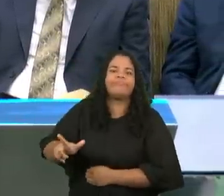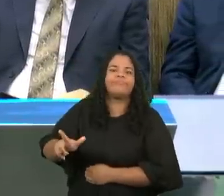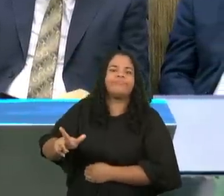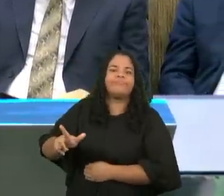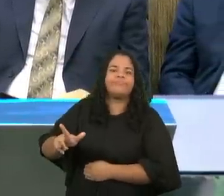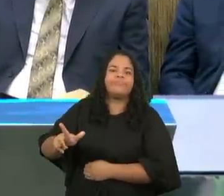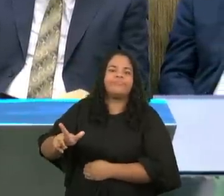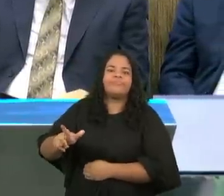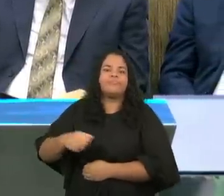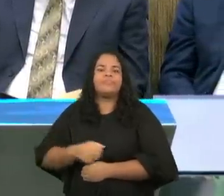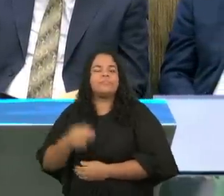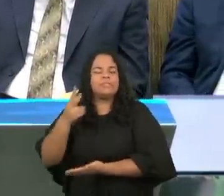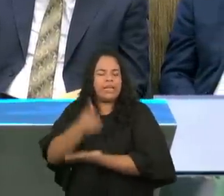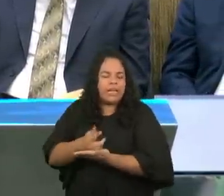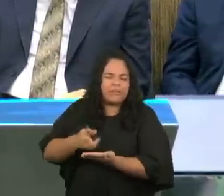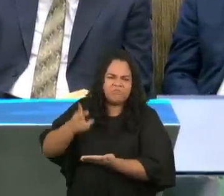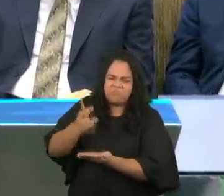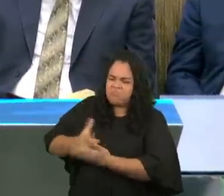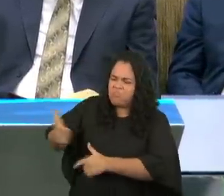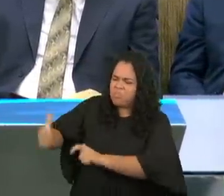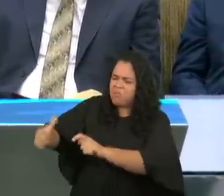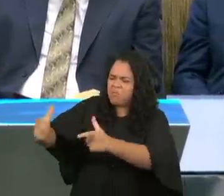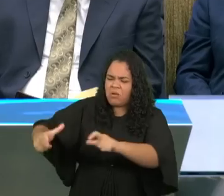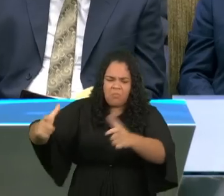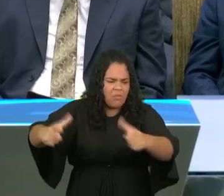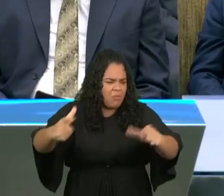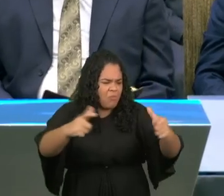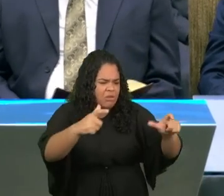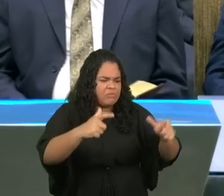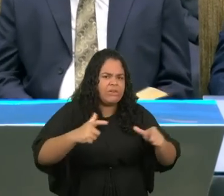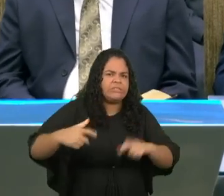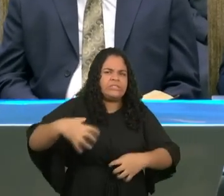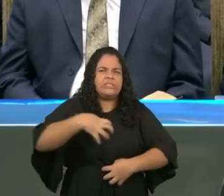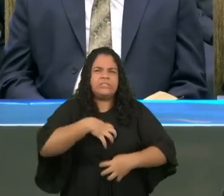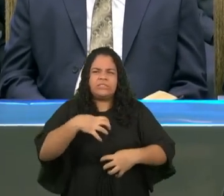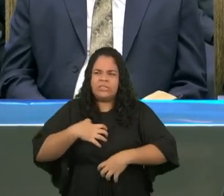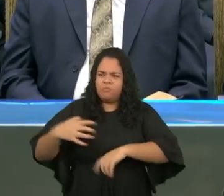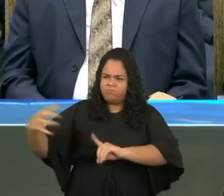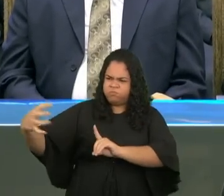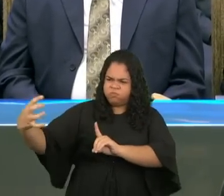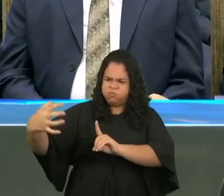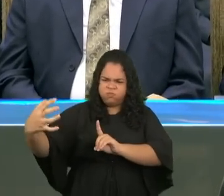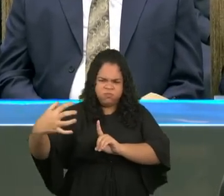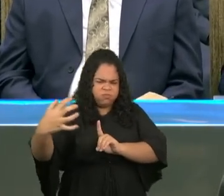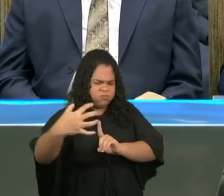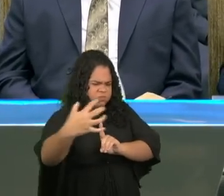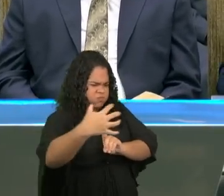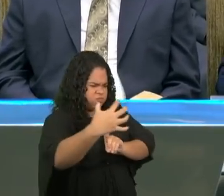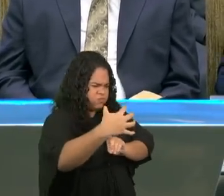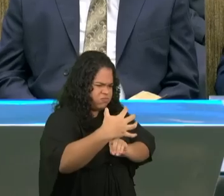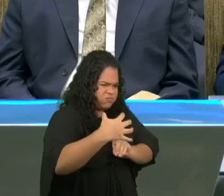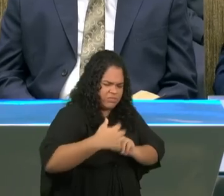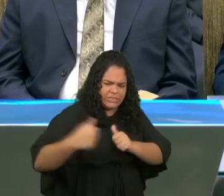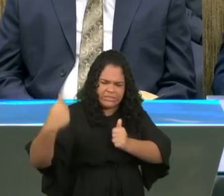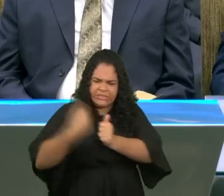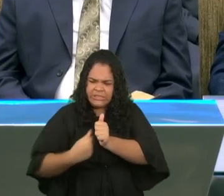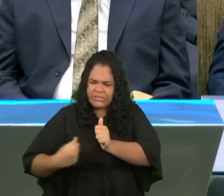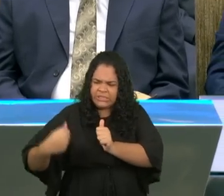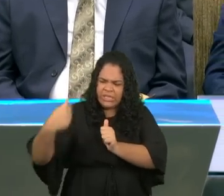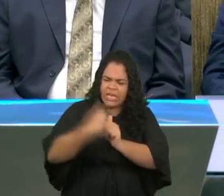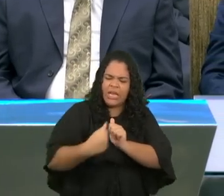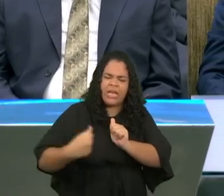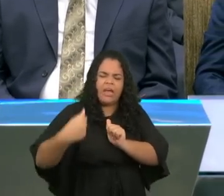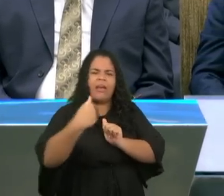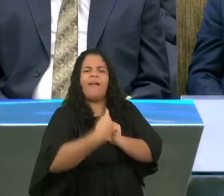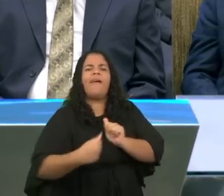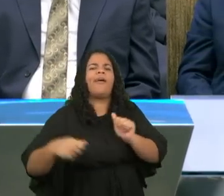provocados em todo lugar, em toda situação, em toda circunstância nesta vida, em